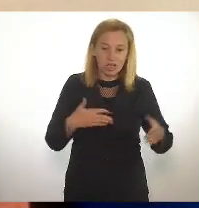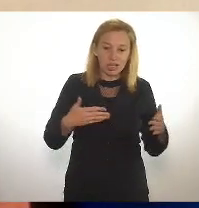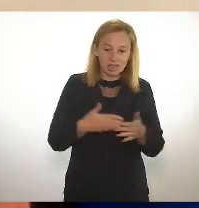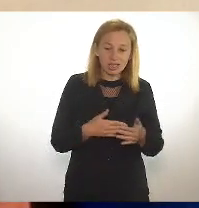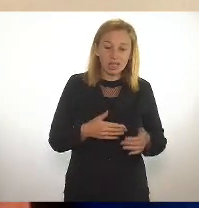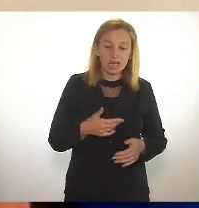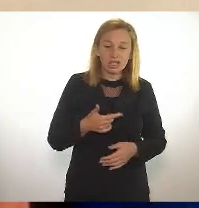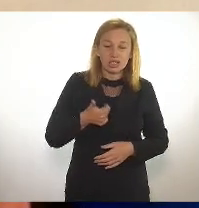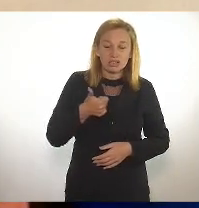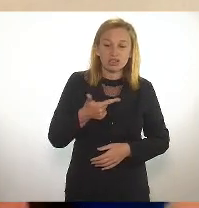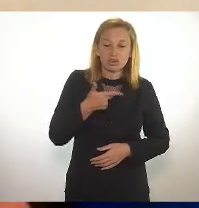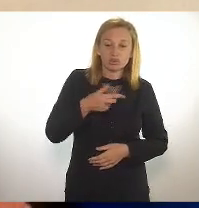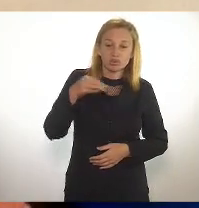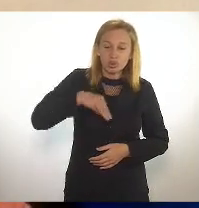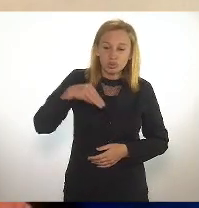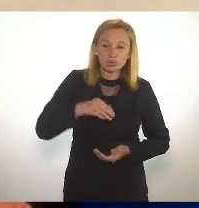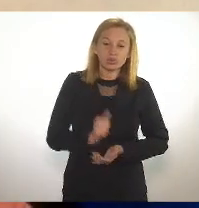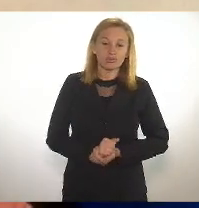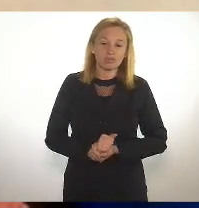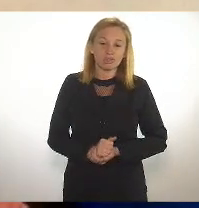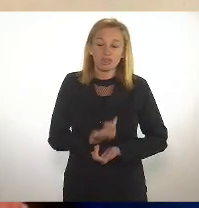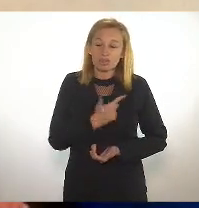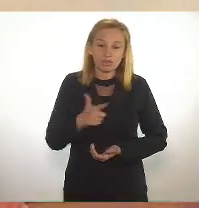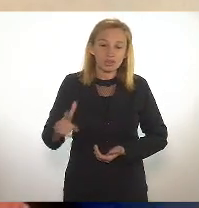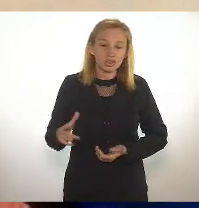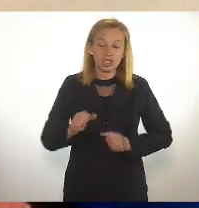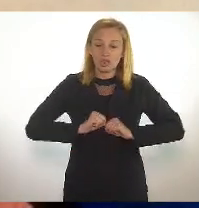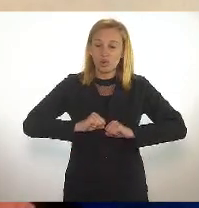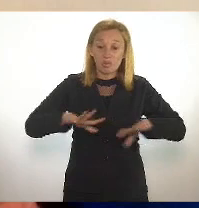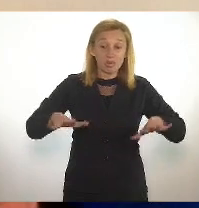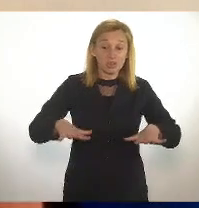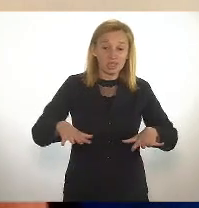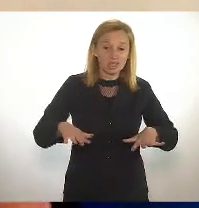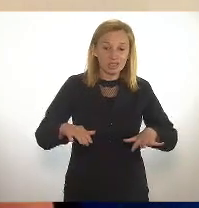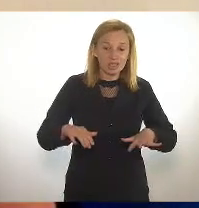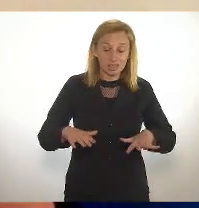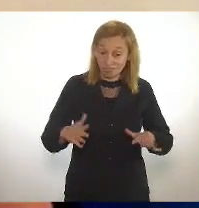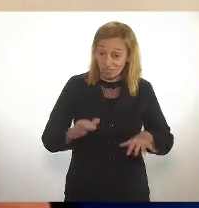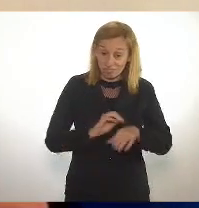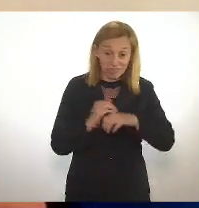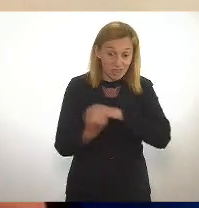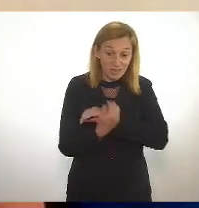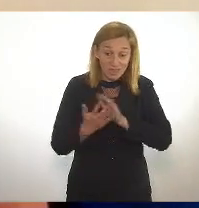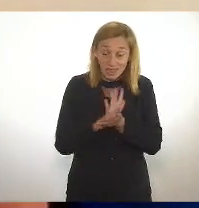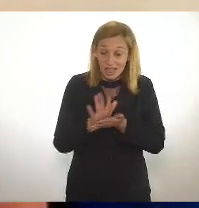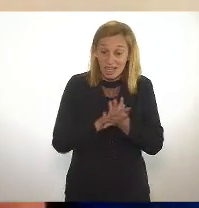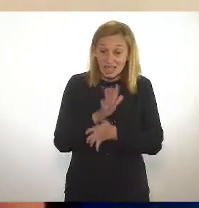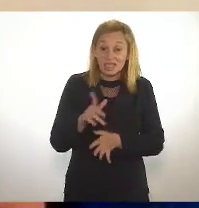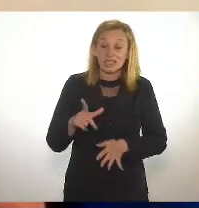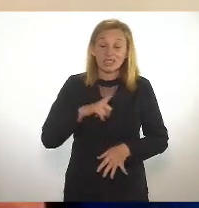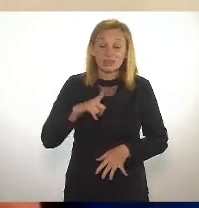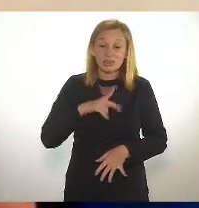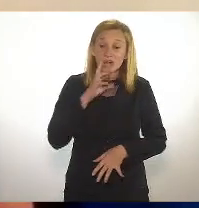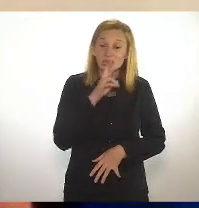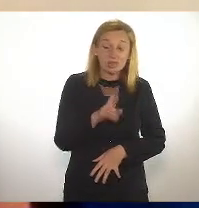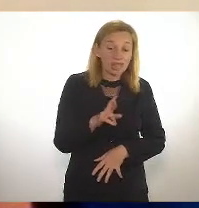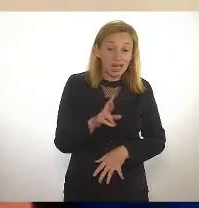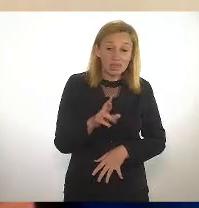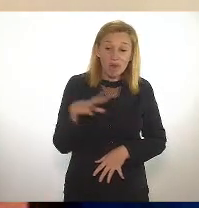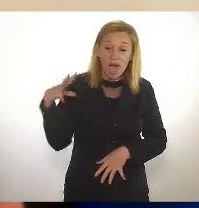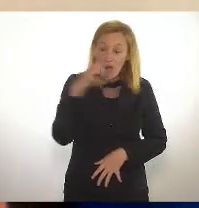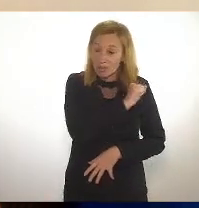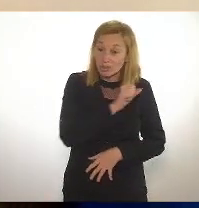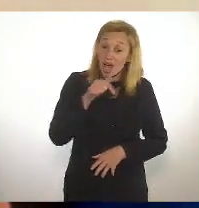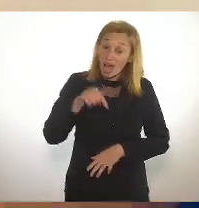últimos minutos. Como não se tinha o Covid, a pandemia, nós tivemos o resultado na noite de eleição, né? O que está demorando